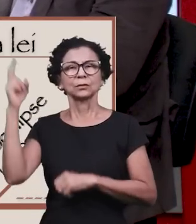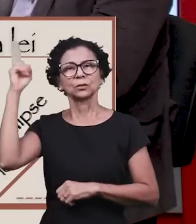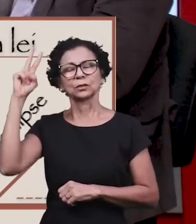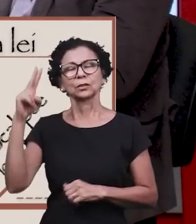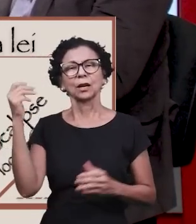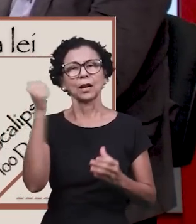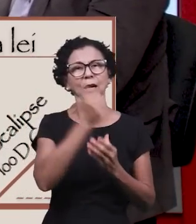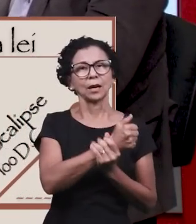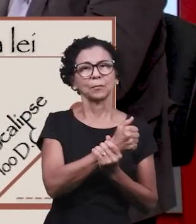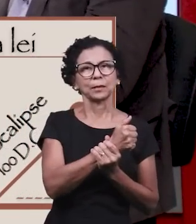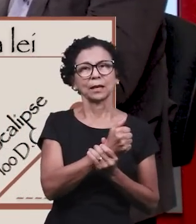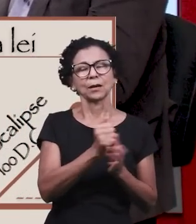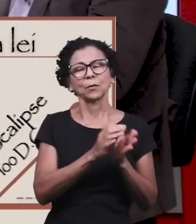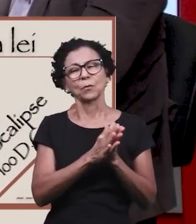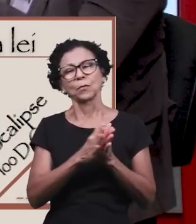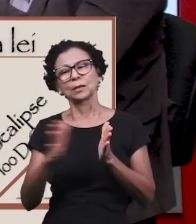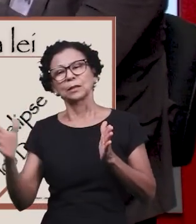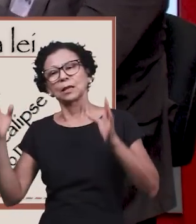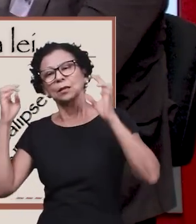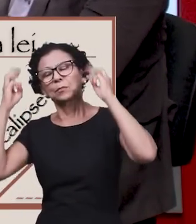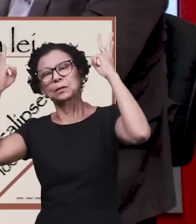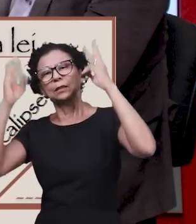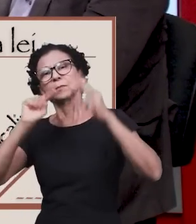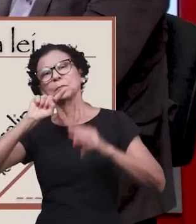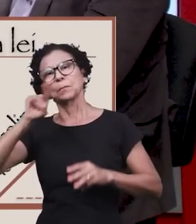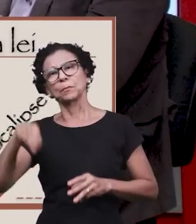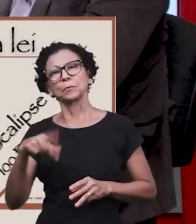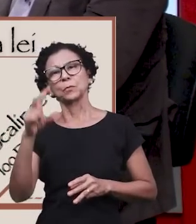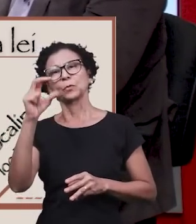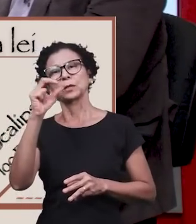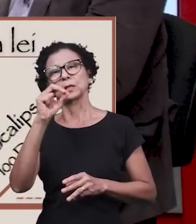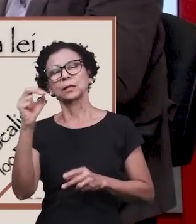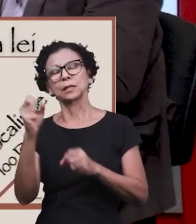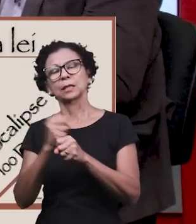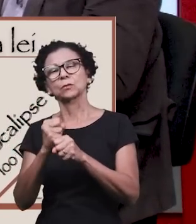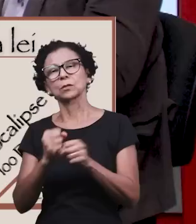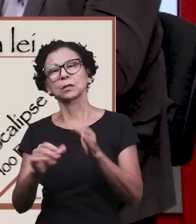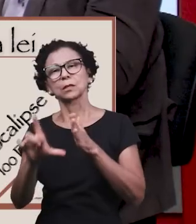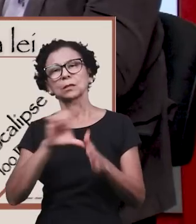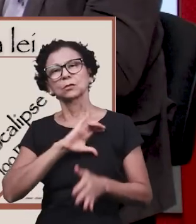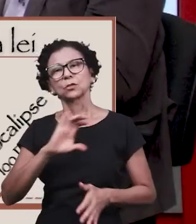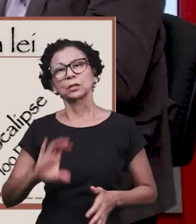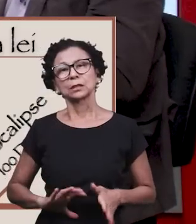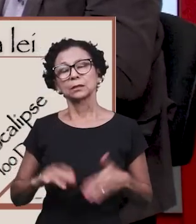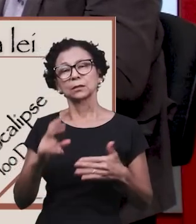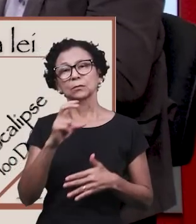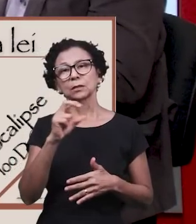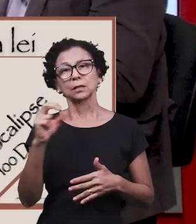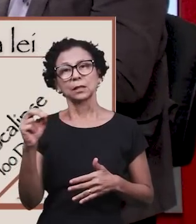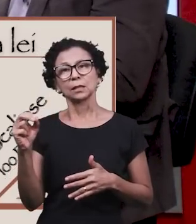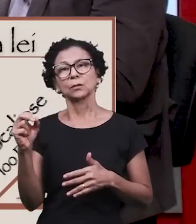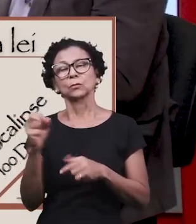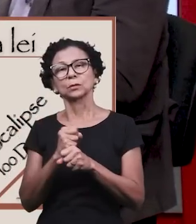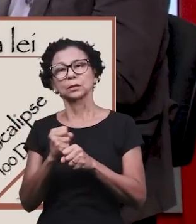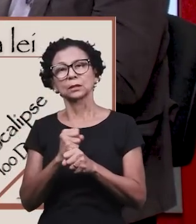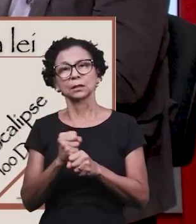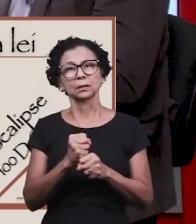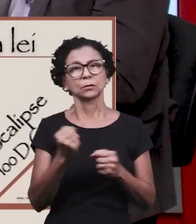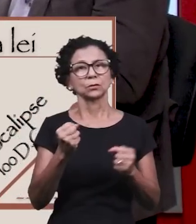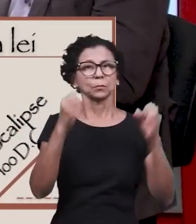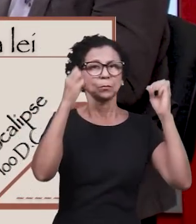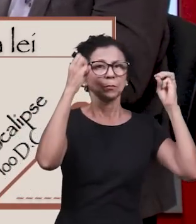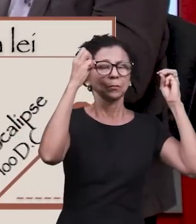da terra, e o Deus que promete e cumpre a sua palavra é esse mesmo Deus que nos